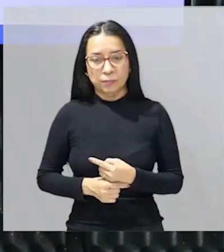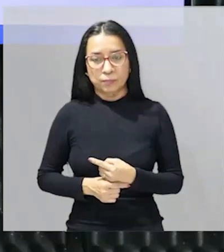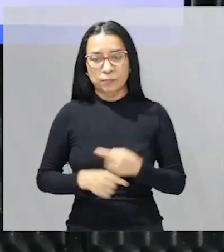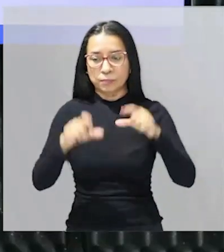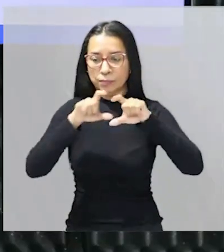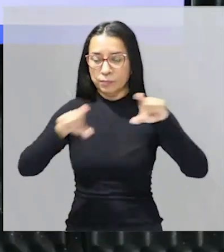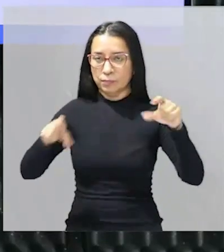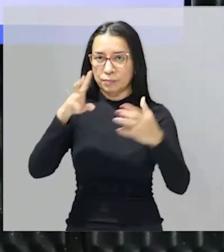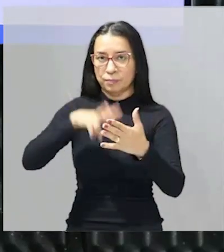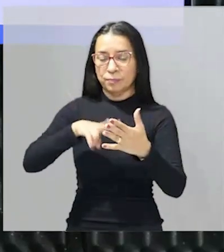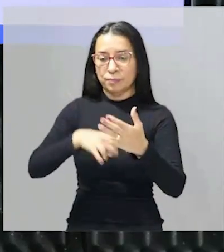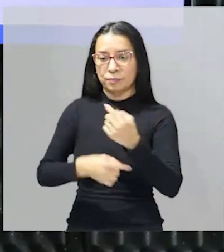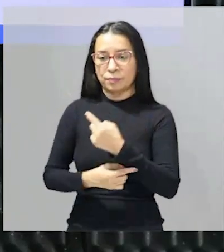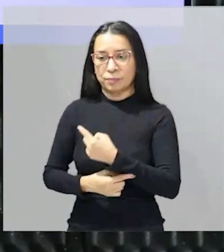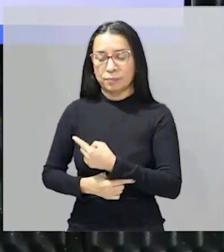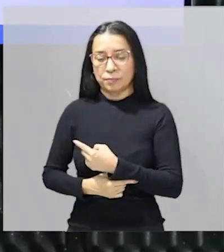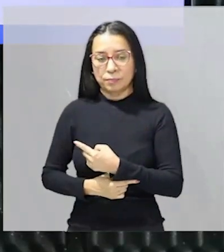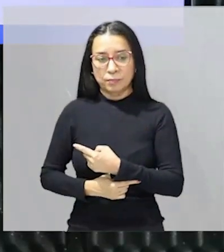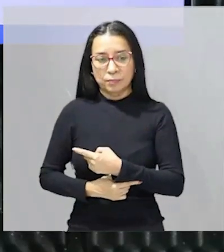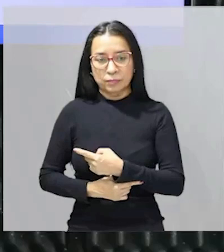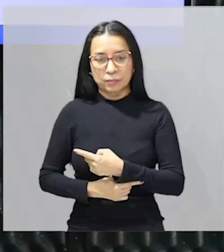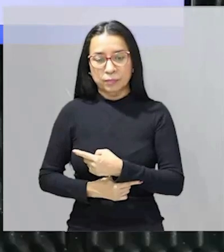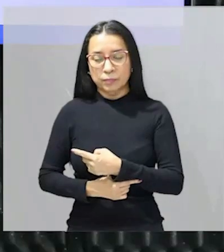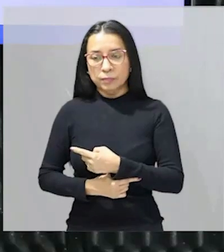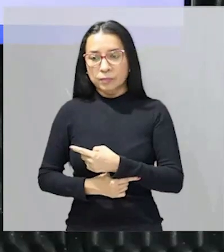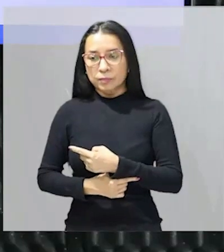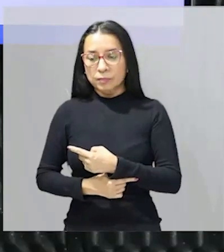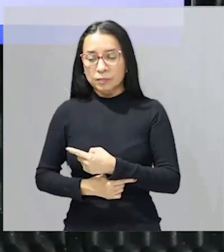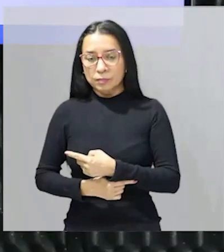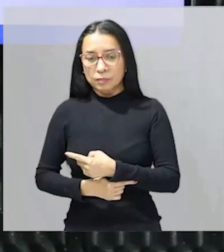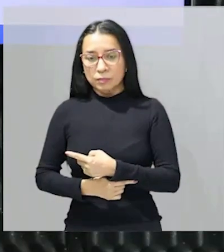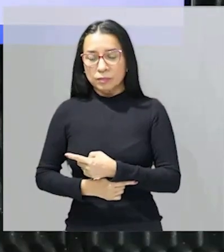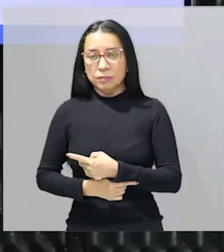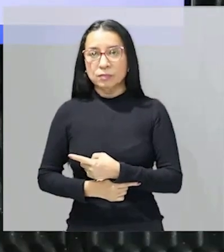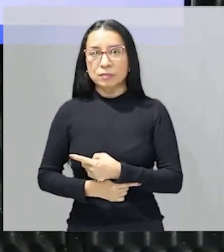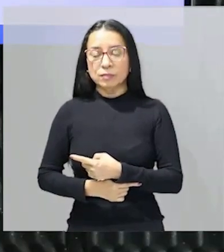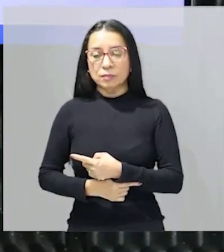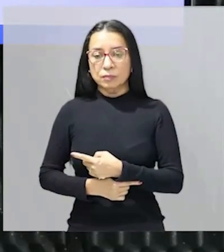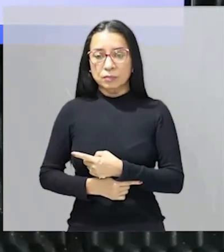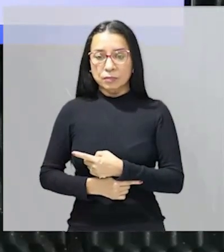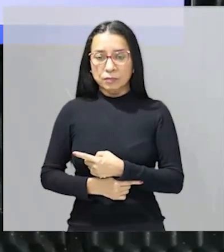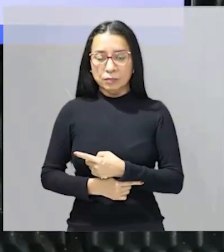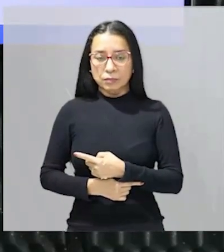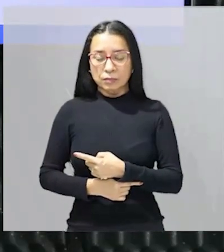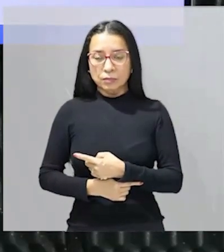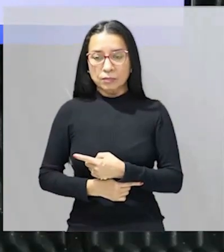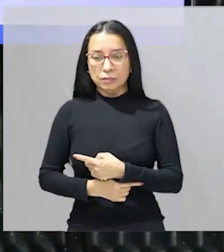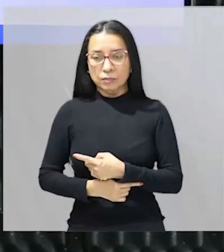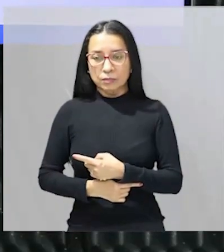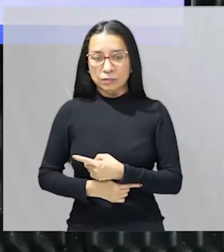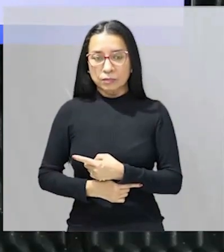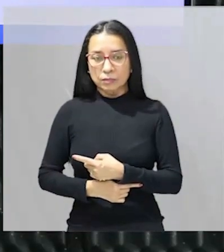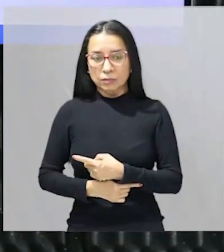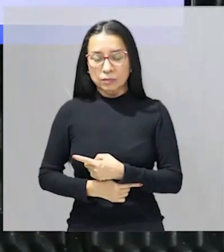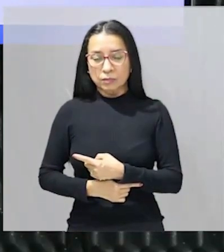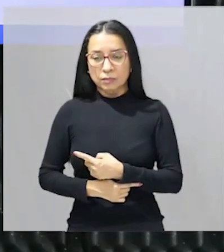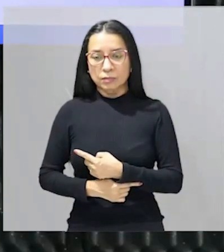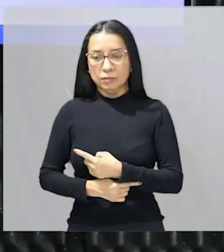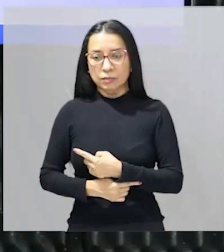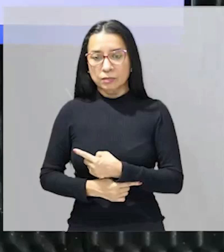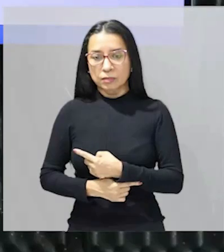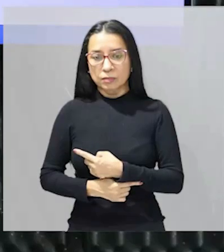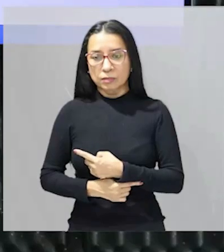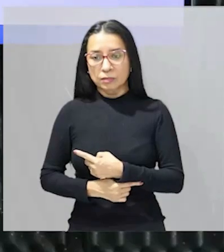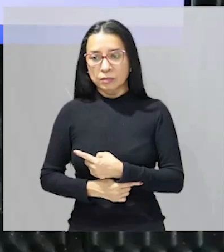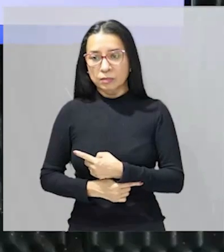insere a construção e a reforma da Catedral do México. O texto nos fala sobre isso. Em uma longa